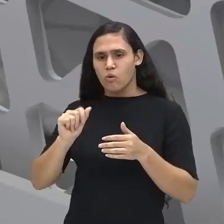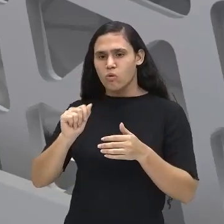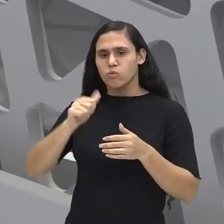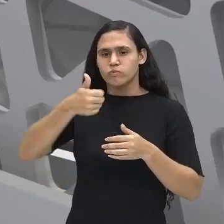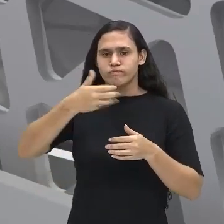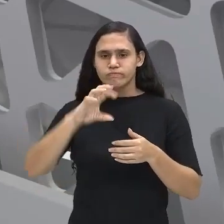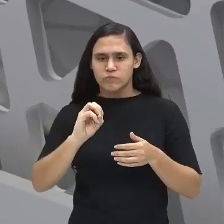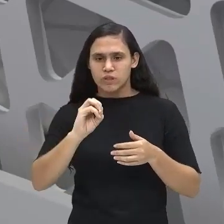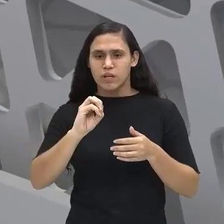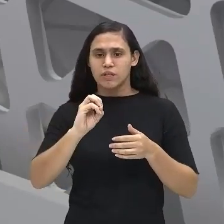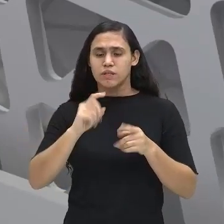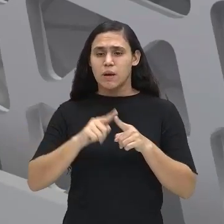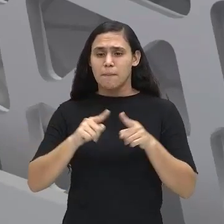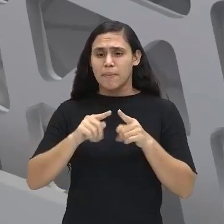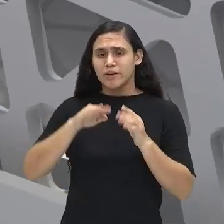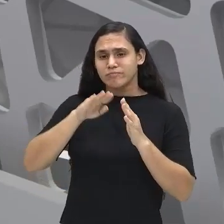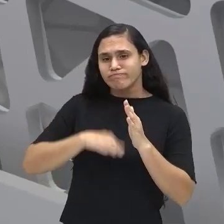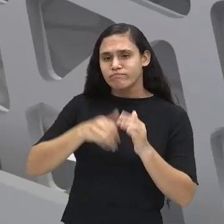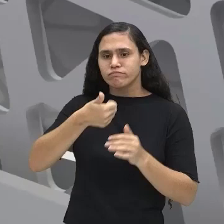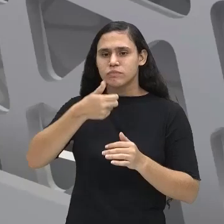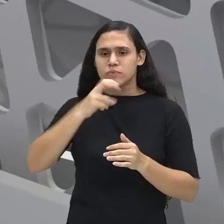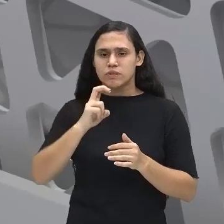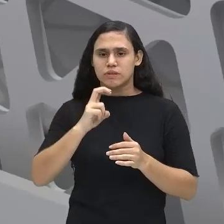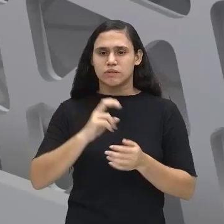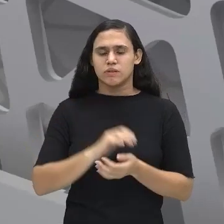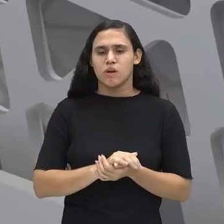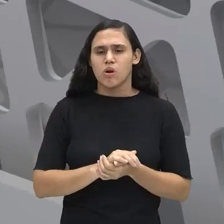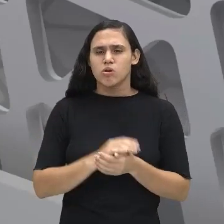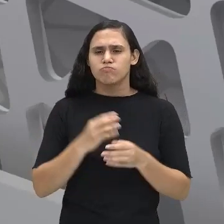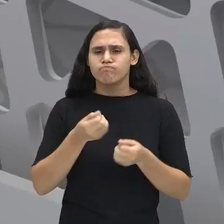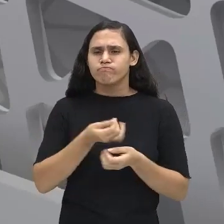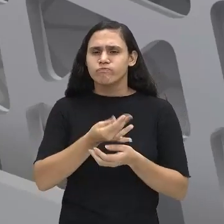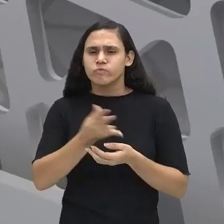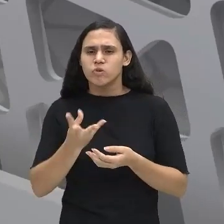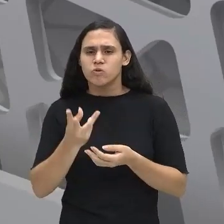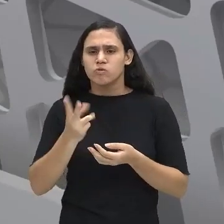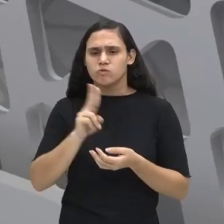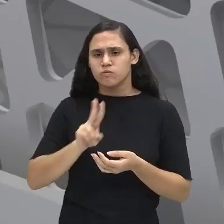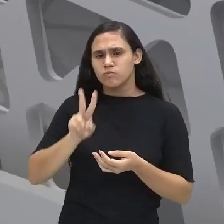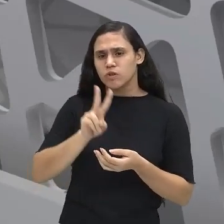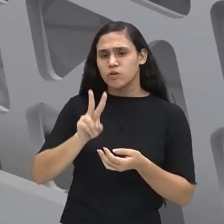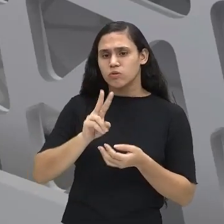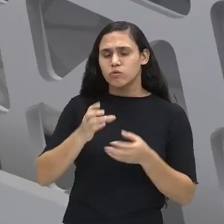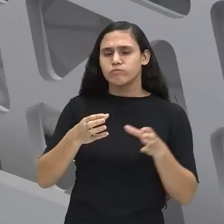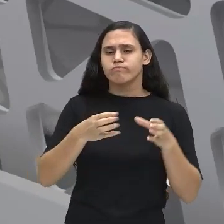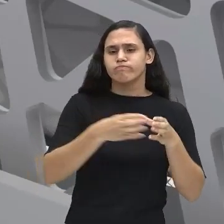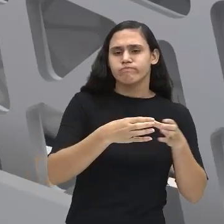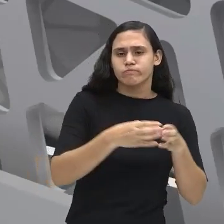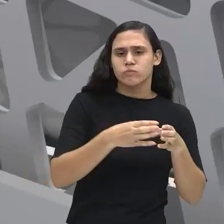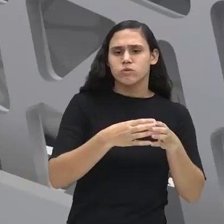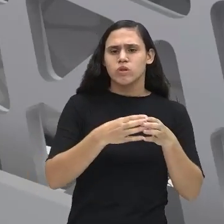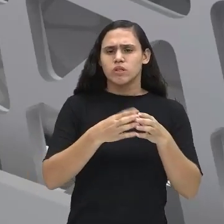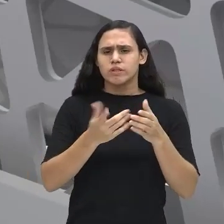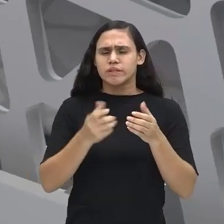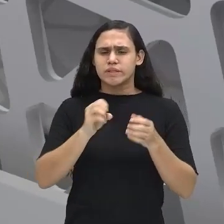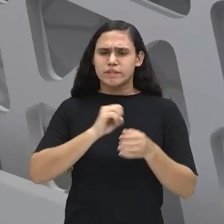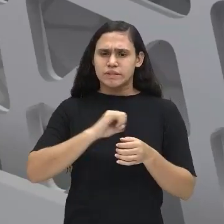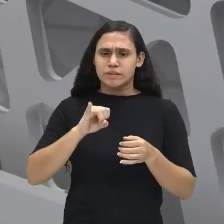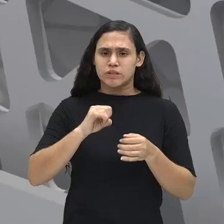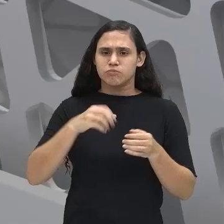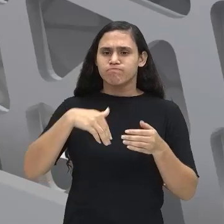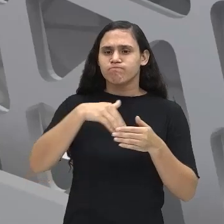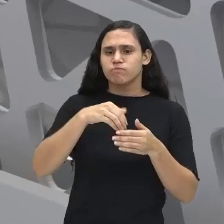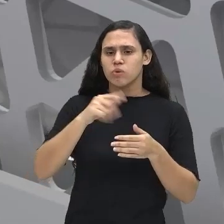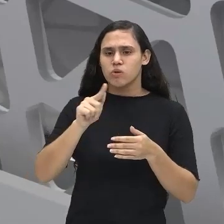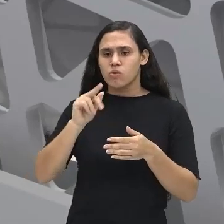sofreu 15. Qual é o saldo de gol desse jogador? Desse time, perdão. Se ele fez 10 e sofreu 15 gols, então o saldo é